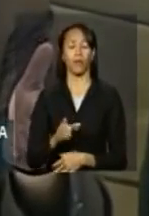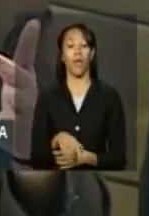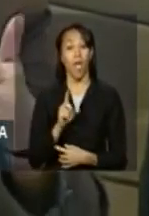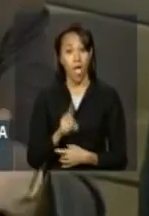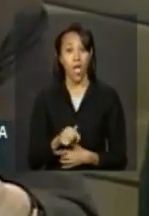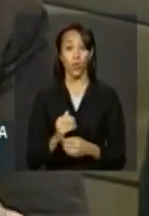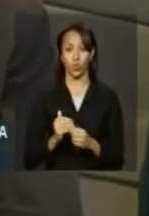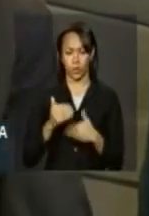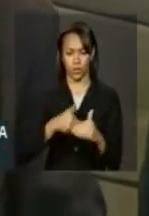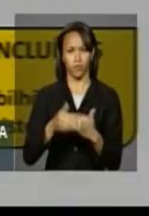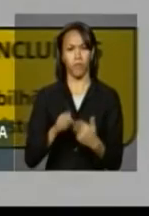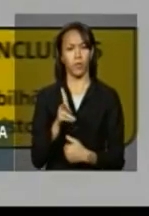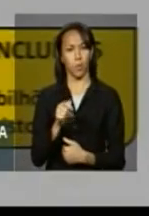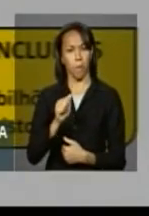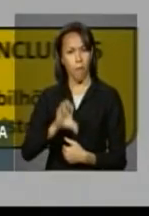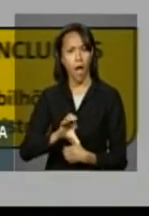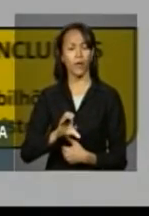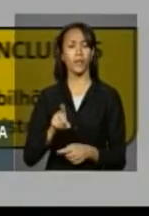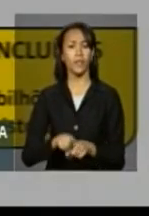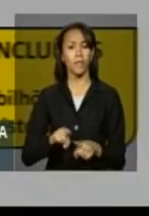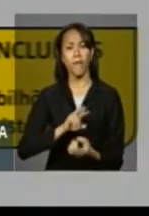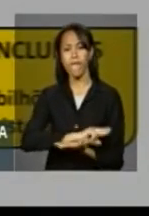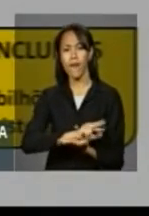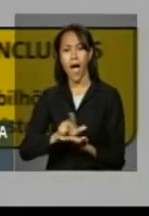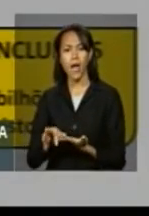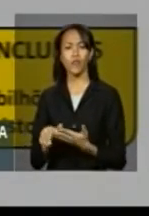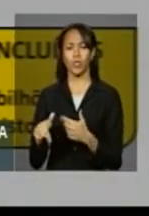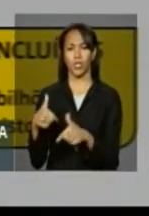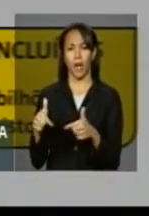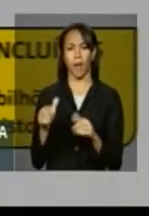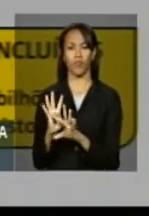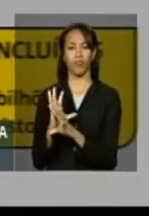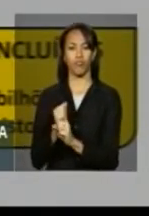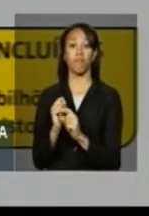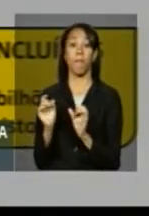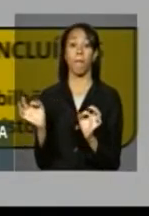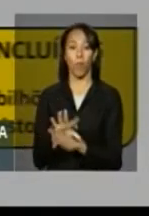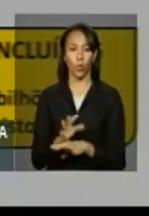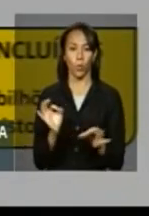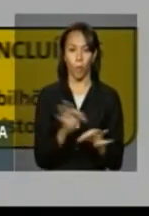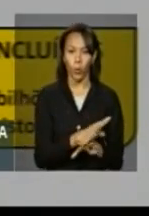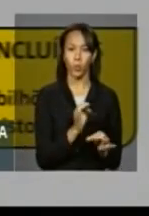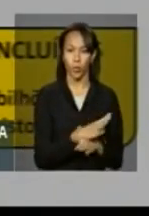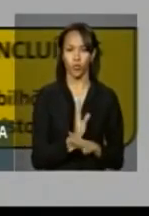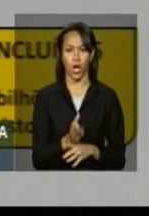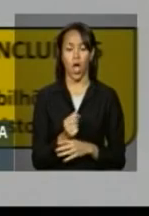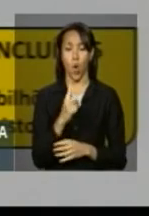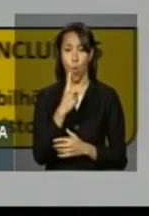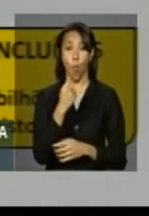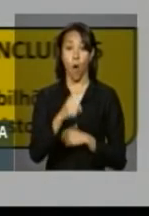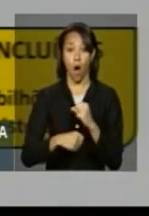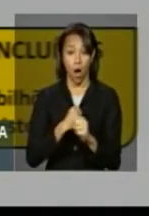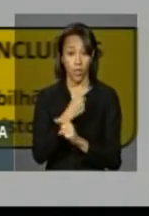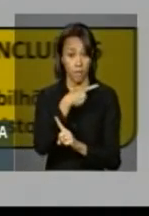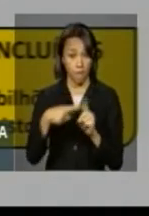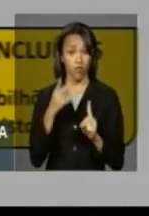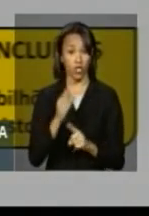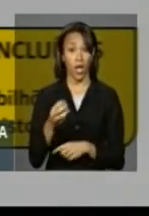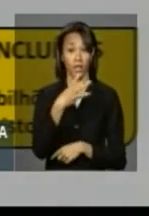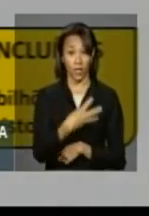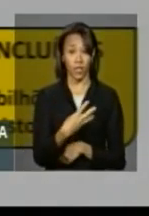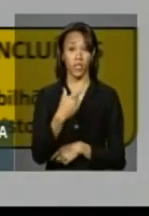do PAC e as ações concluídas. Então, em termos de execução do PAC, nesse um ano e meio, nós tivemos